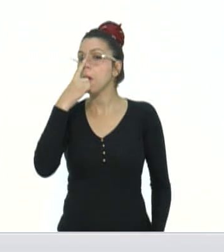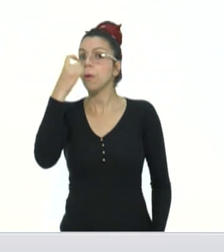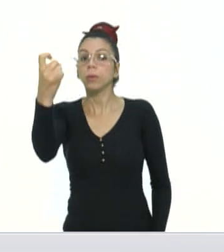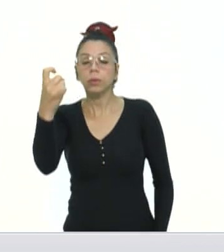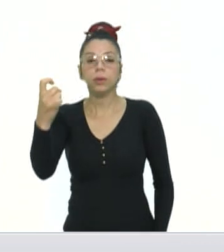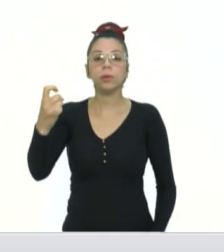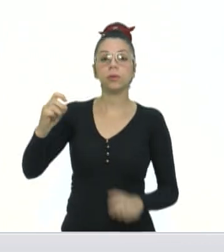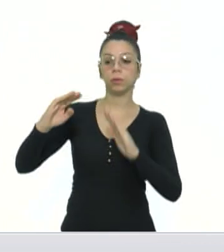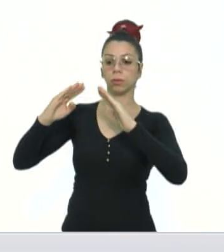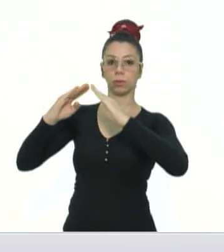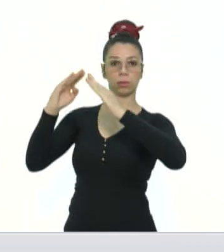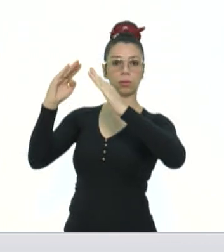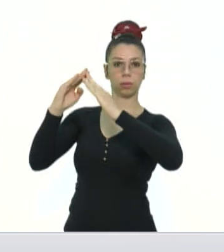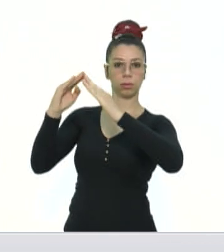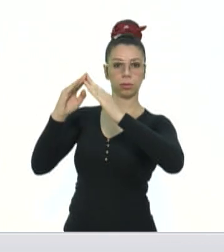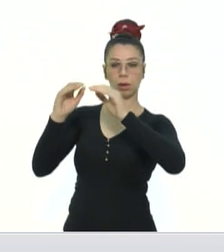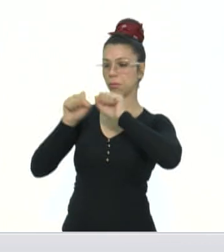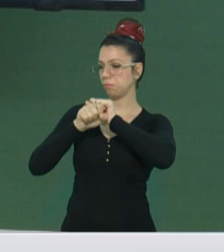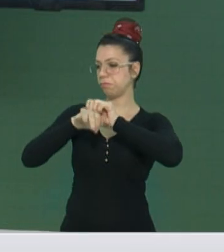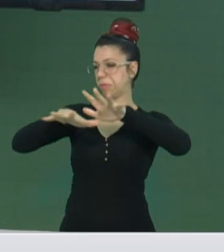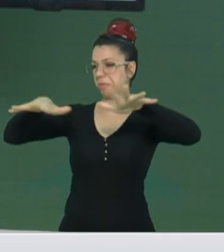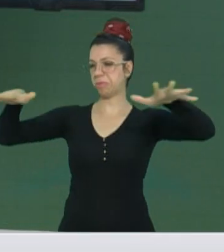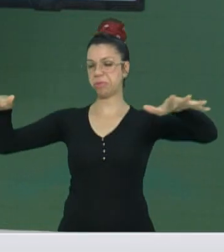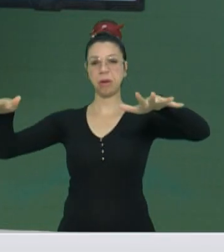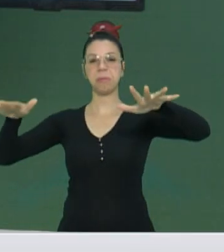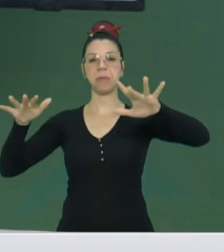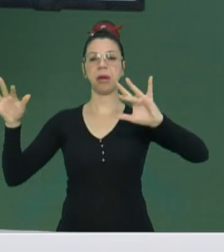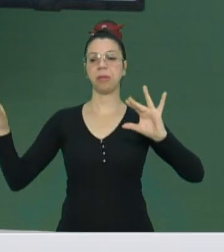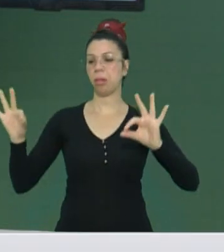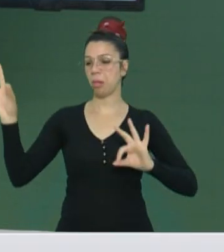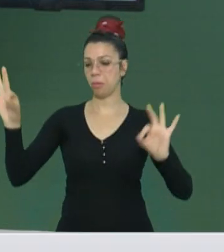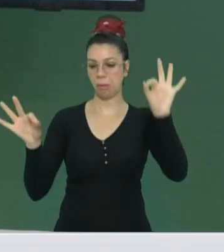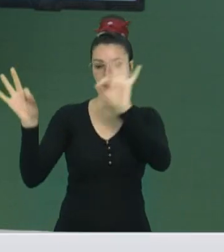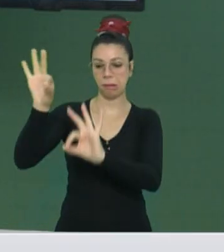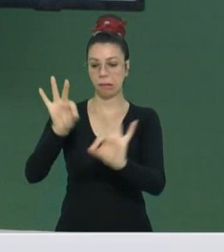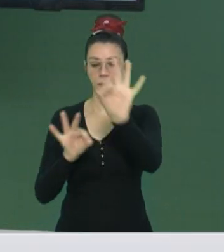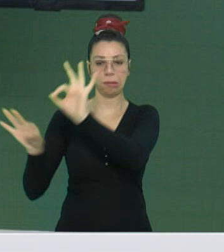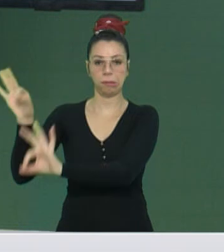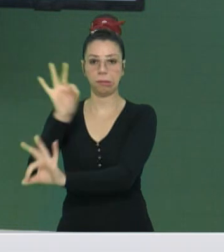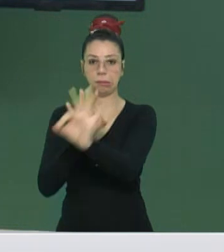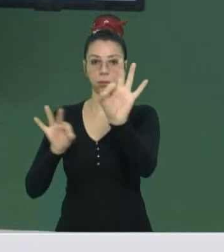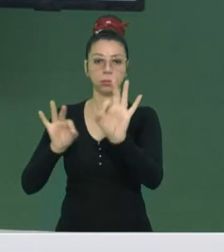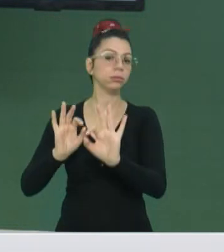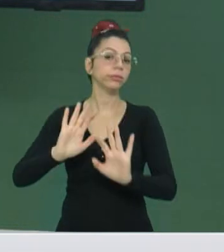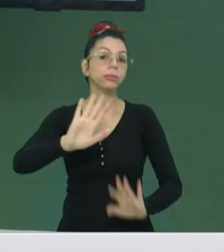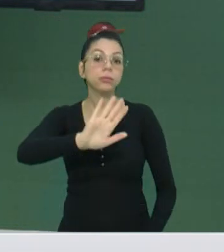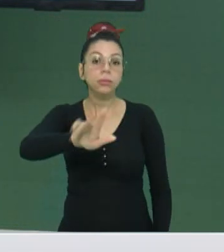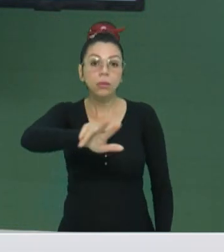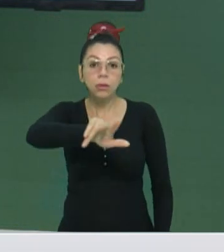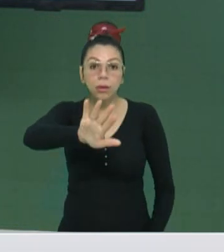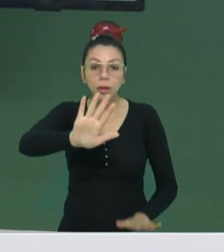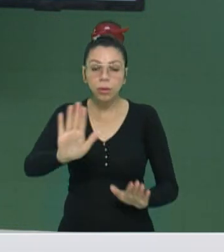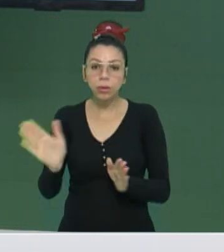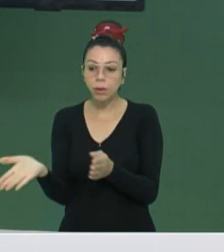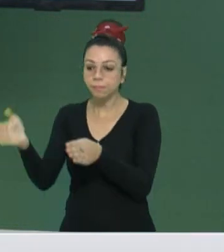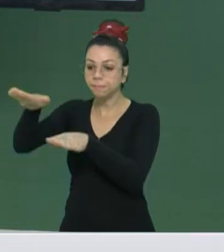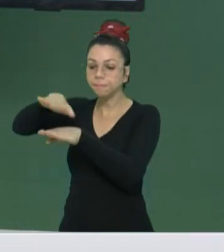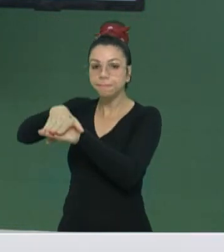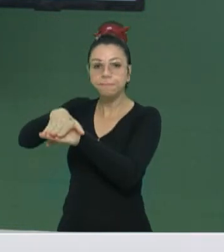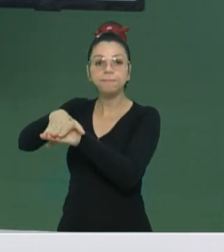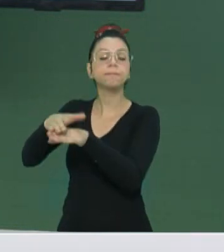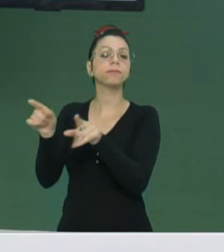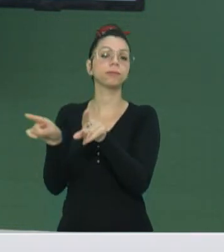sua casa está escancarado lá para vir mosquito? Não, professora, o lixo da minha casa é tampadinho.